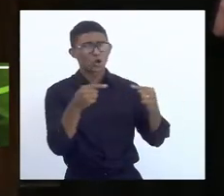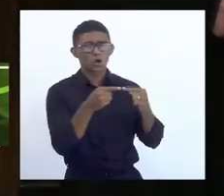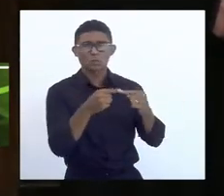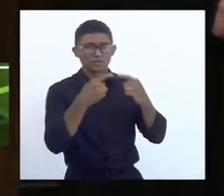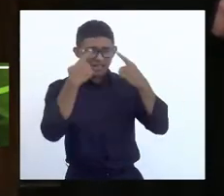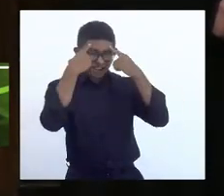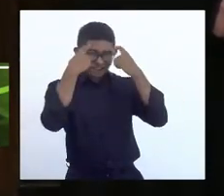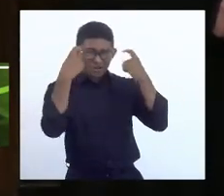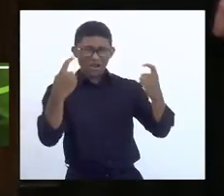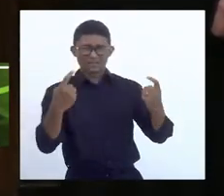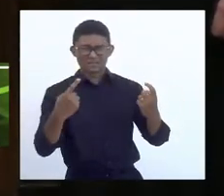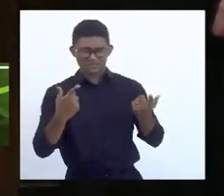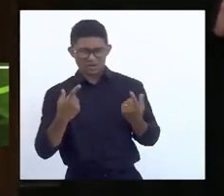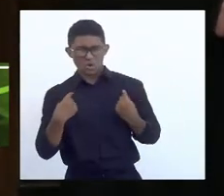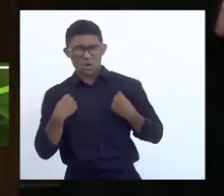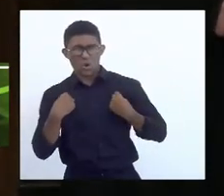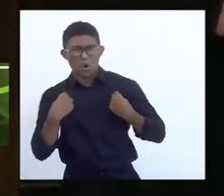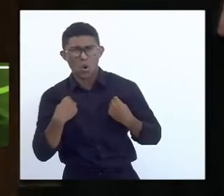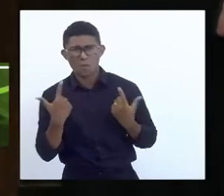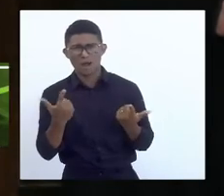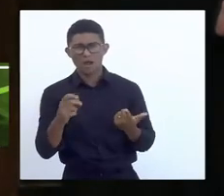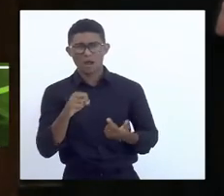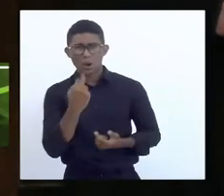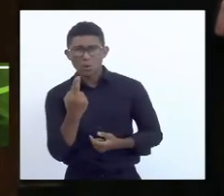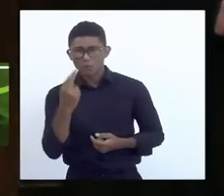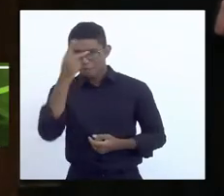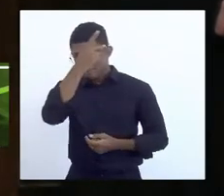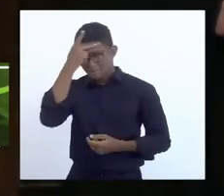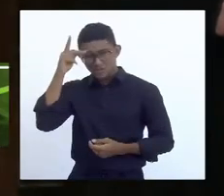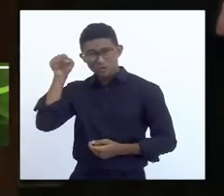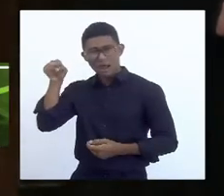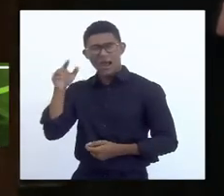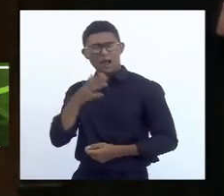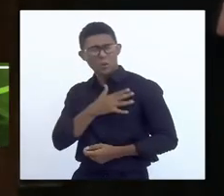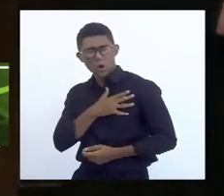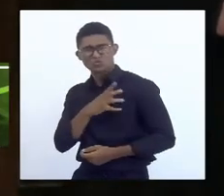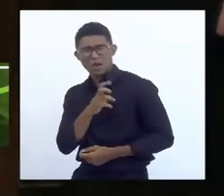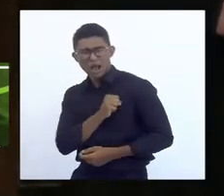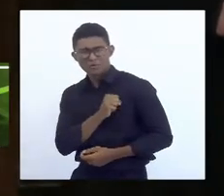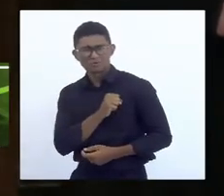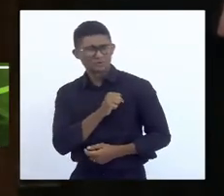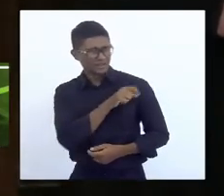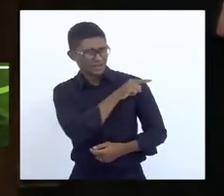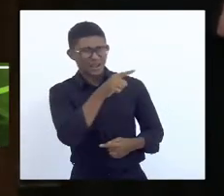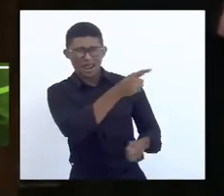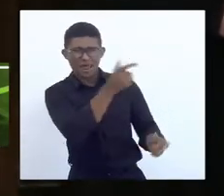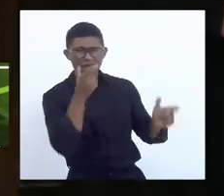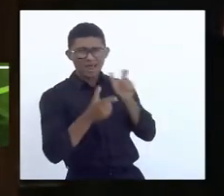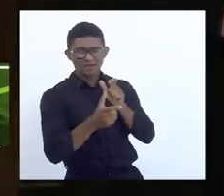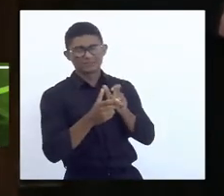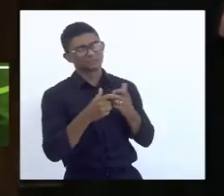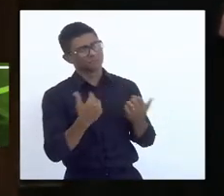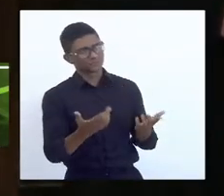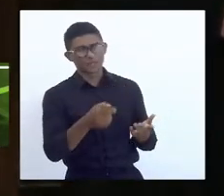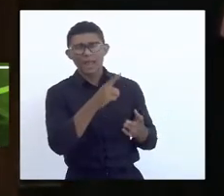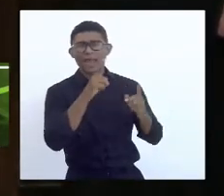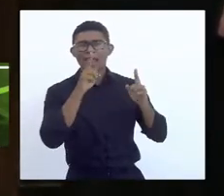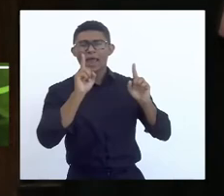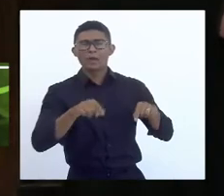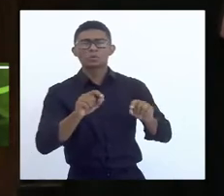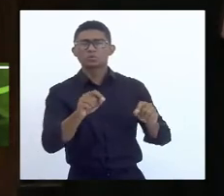roupa, por quem a amamos ou deixamos de amar, isso é violência política contra a mulher. E nós queremos reafirmar